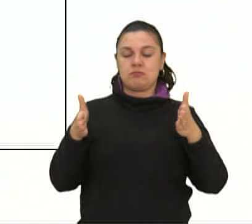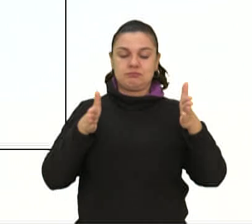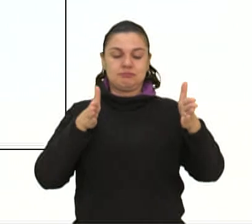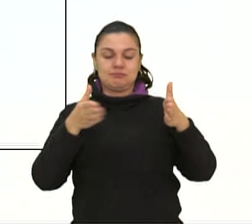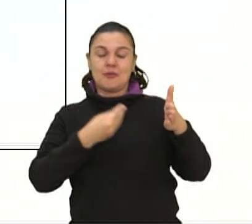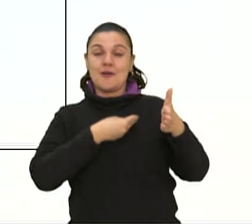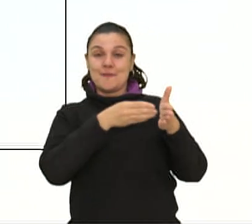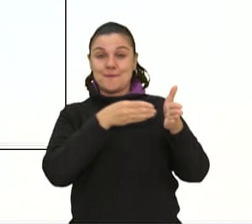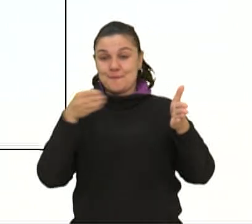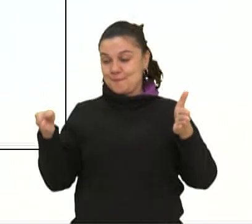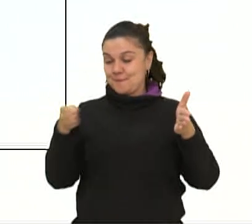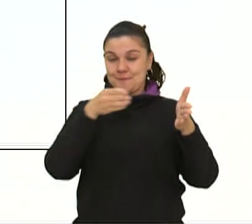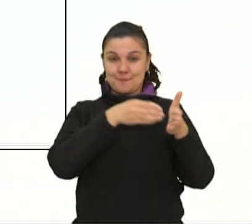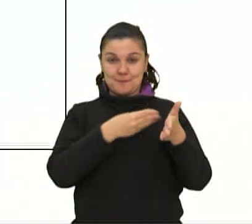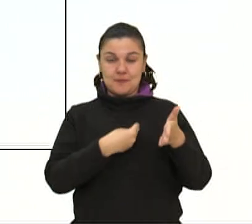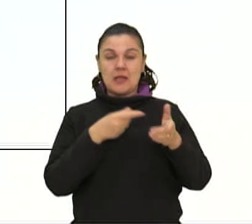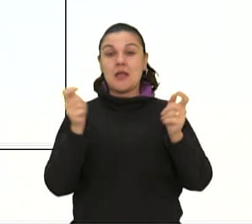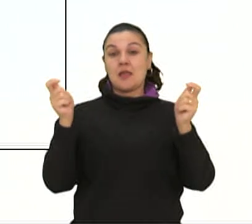qualidade possível.